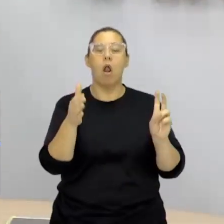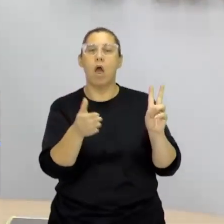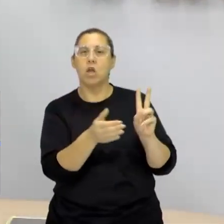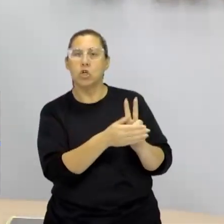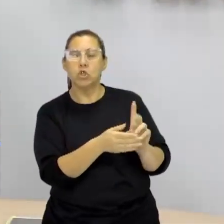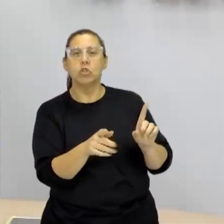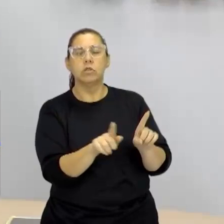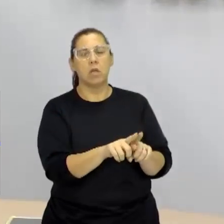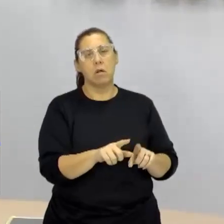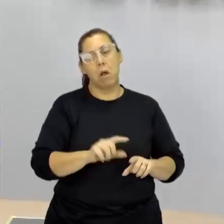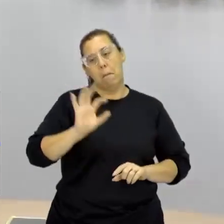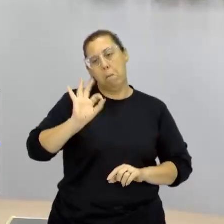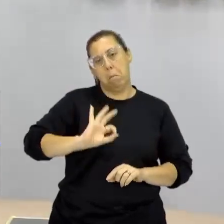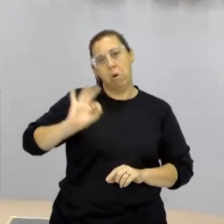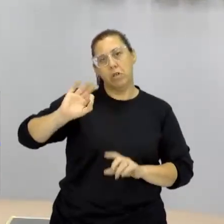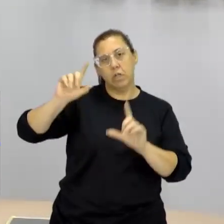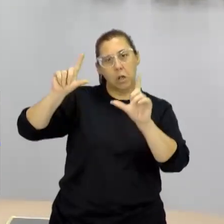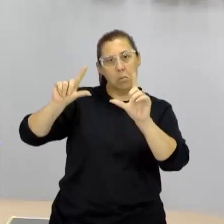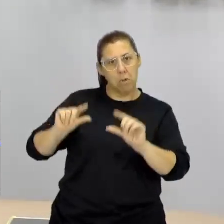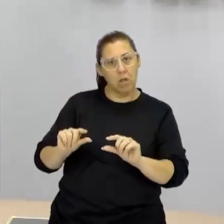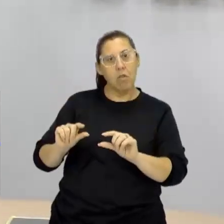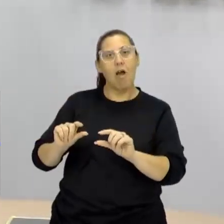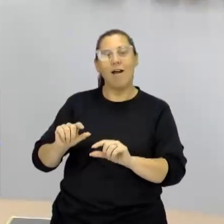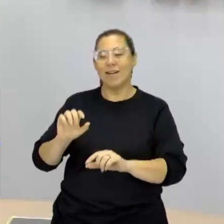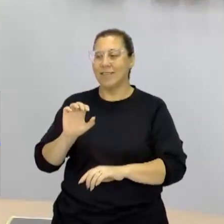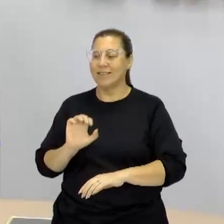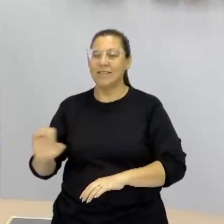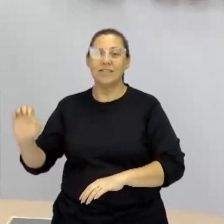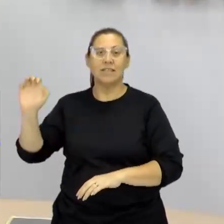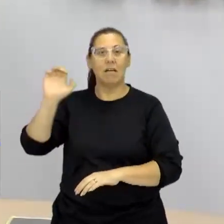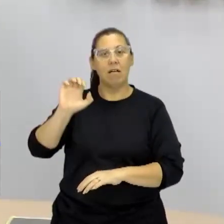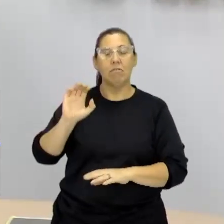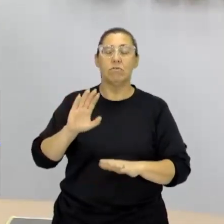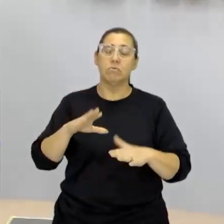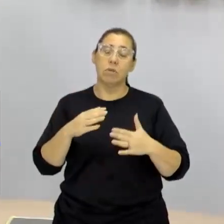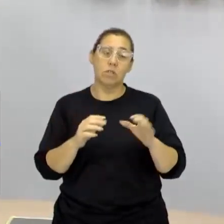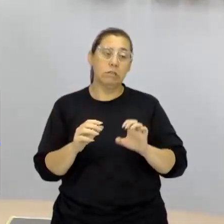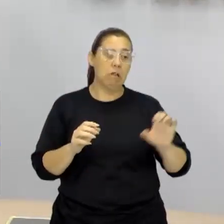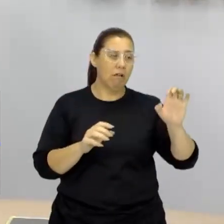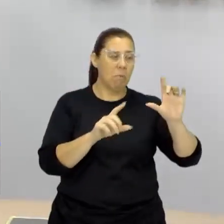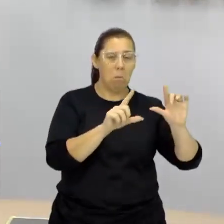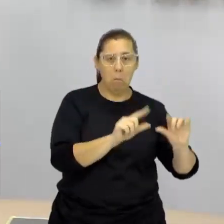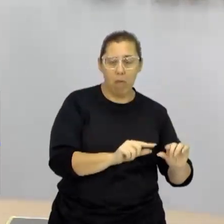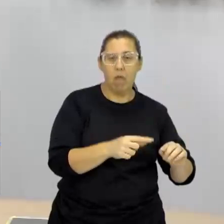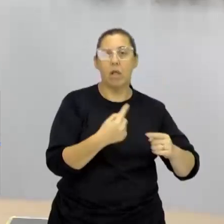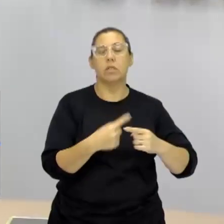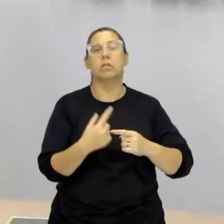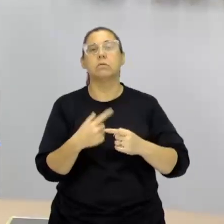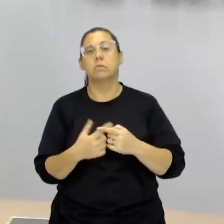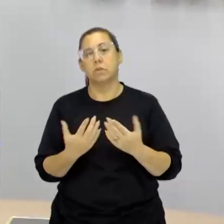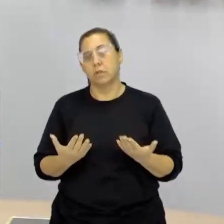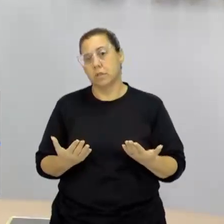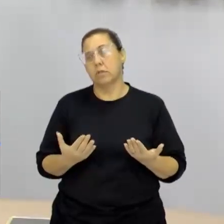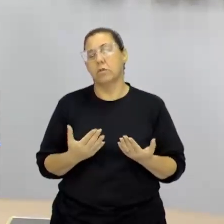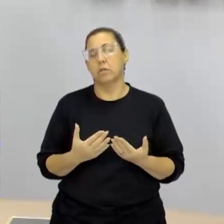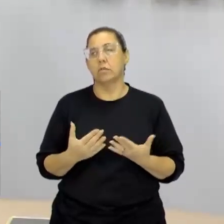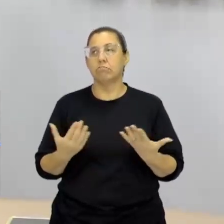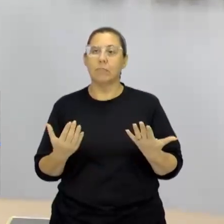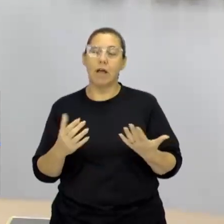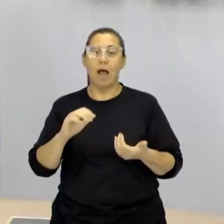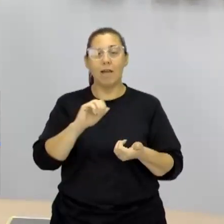tem uma porcentagem maior em certos estados e porcentagens menores em outros estados, até por causa, né, do manejo,